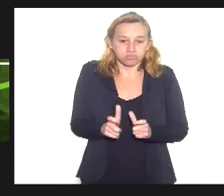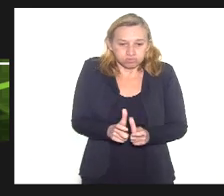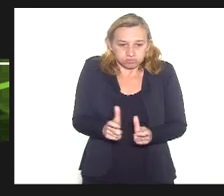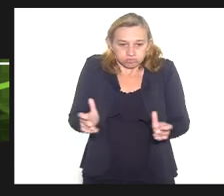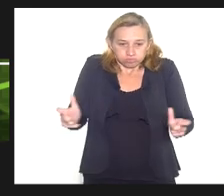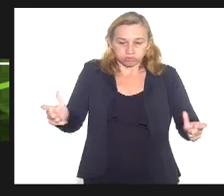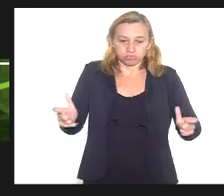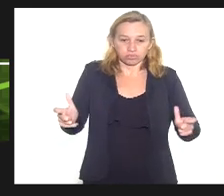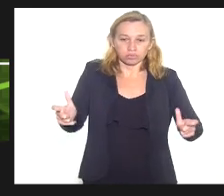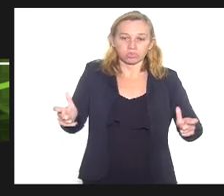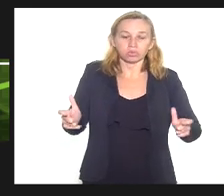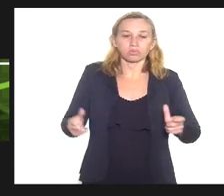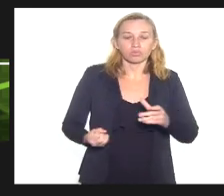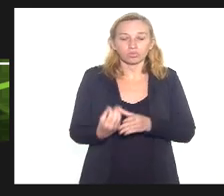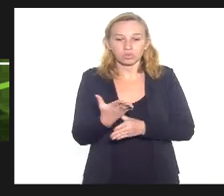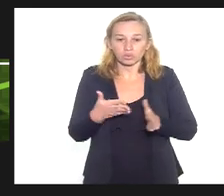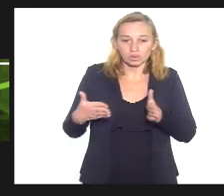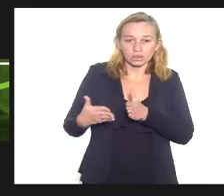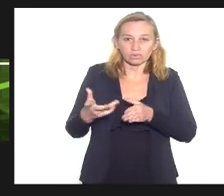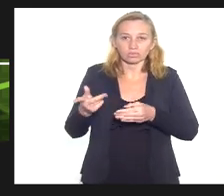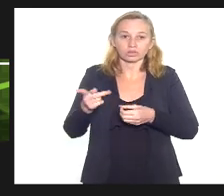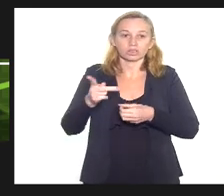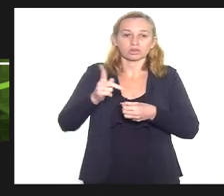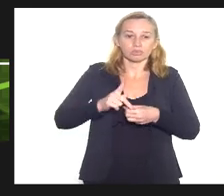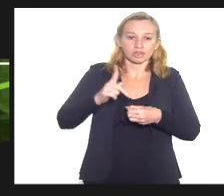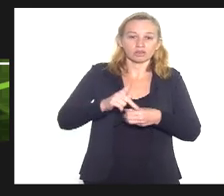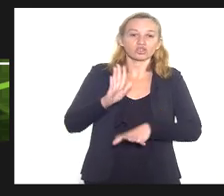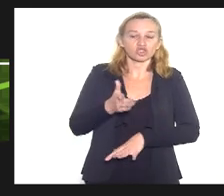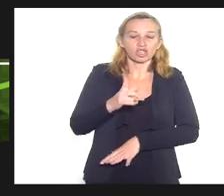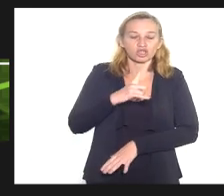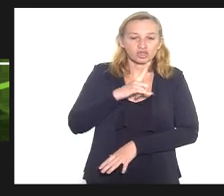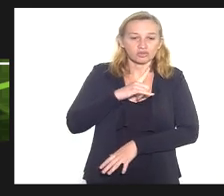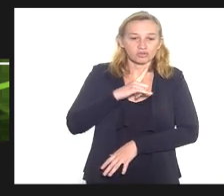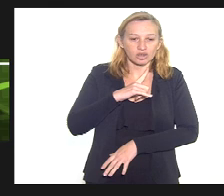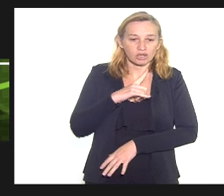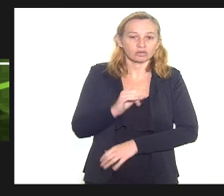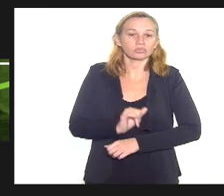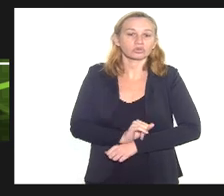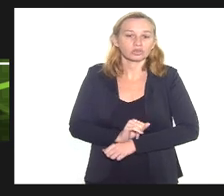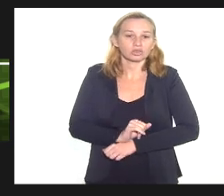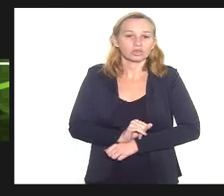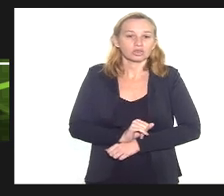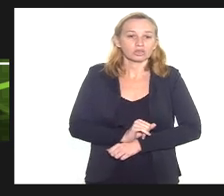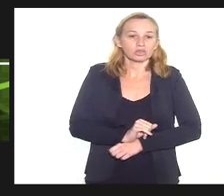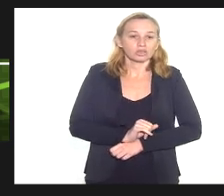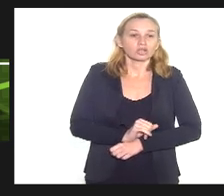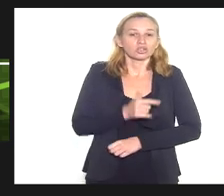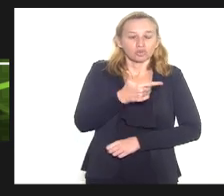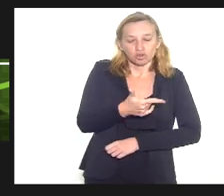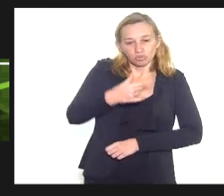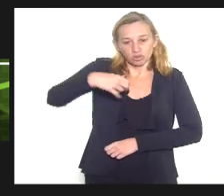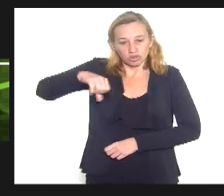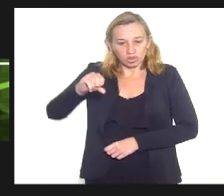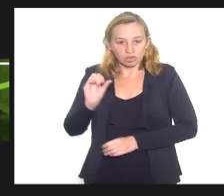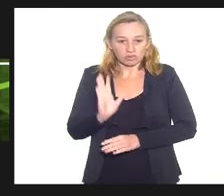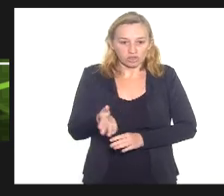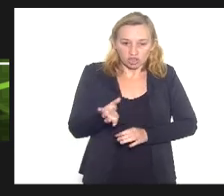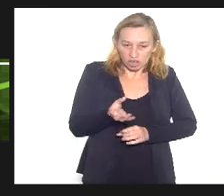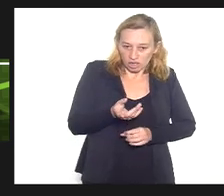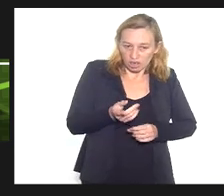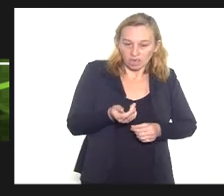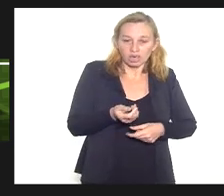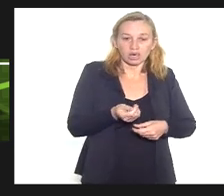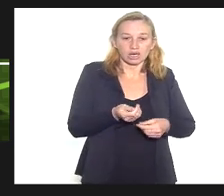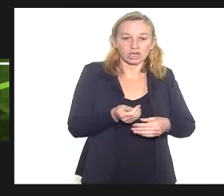para geração, produção de petróleo. Nós já tivemos a declaração de comercialidade no ano de 2019 e, recentemente,